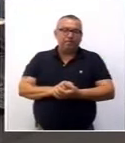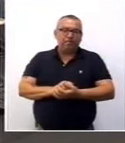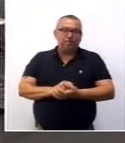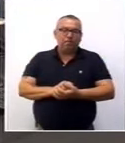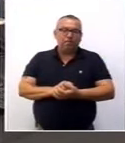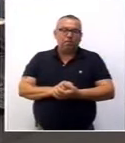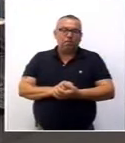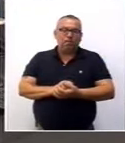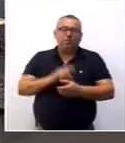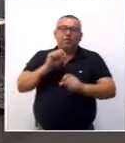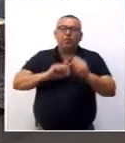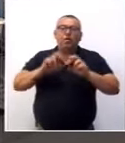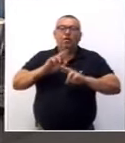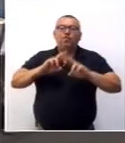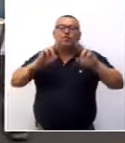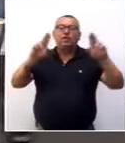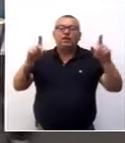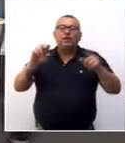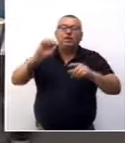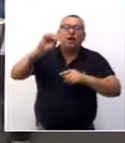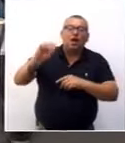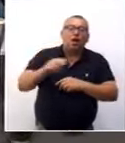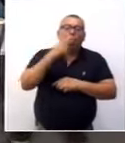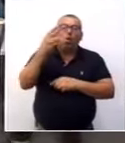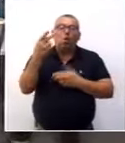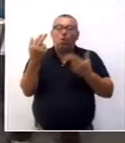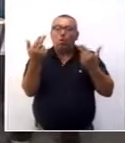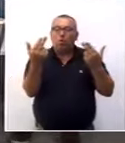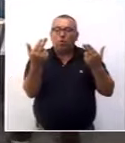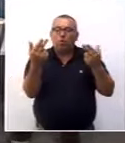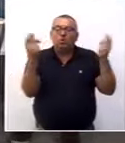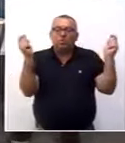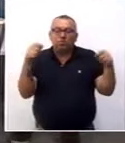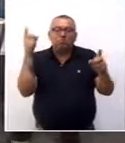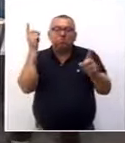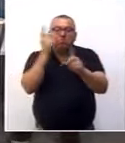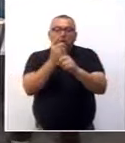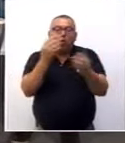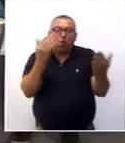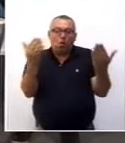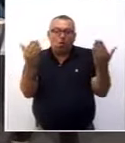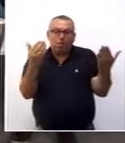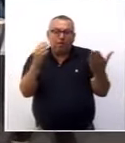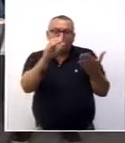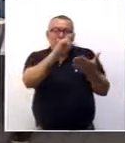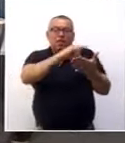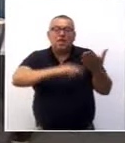Que diferenças ou semelhanças nós podemos encontrar quando nós comparamos textos?